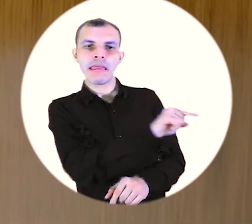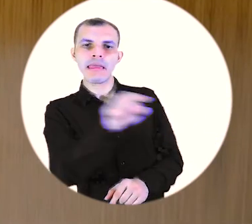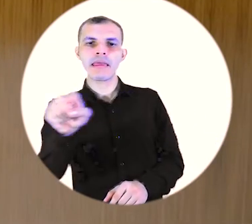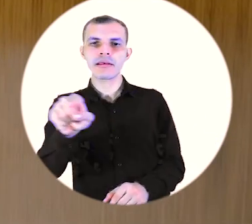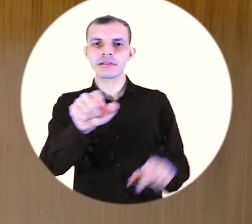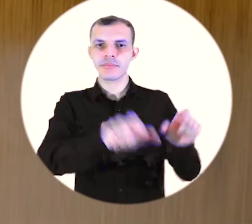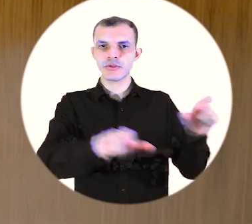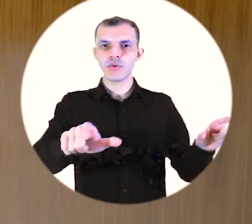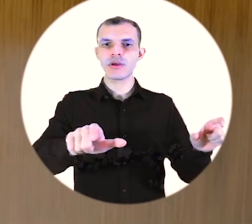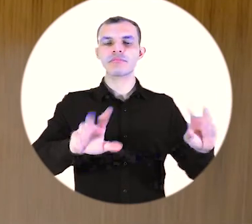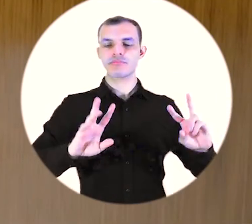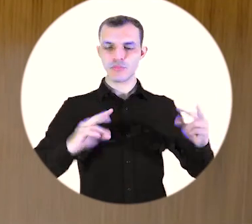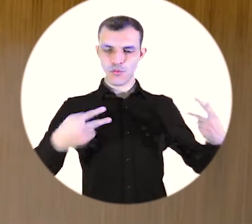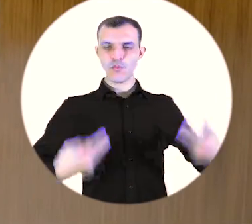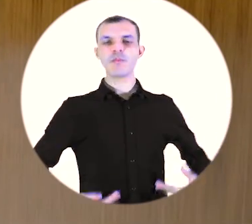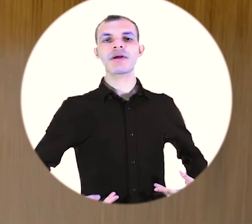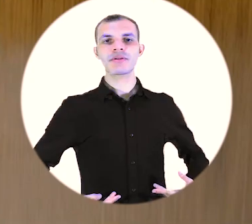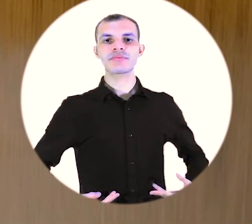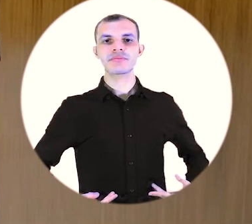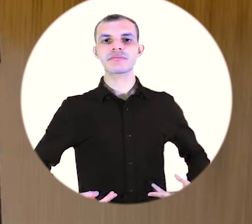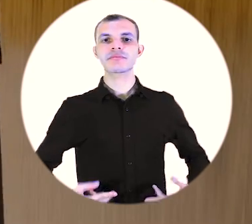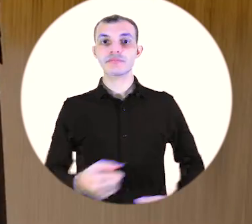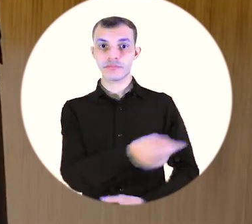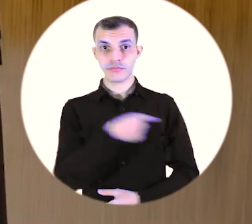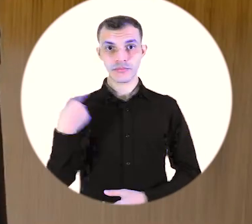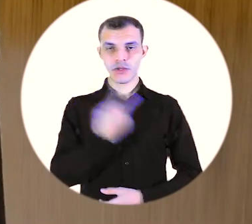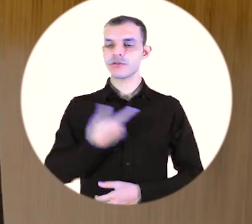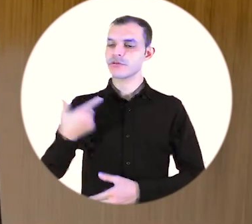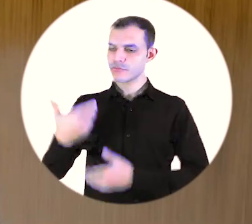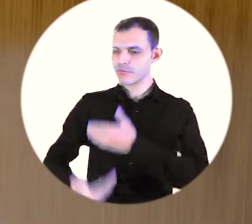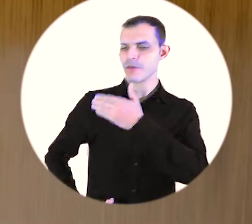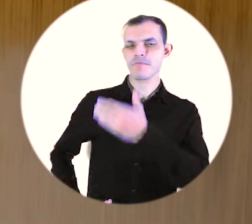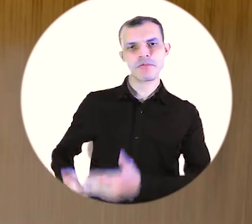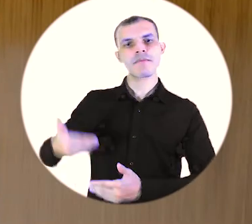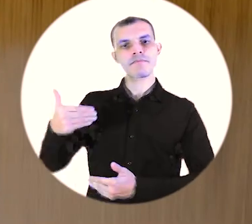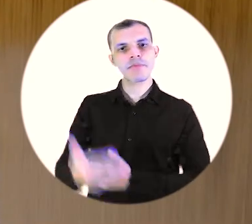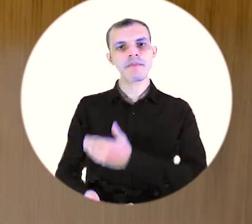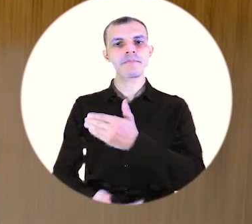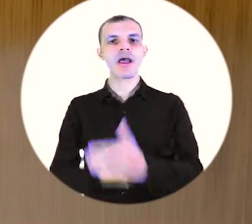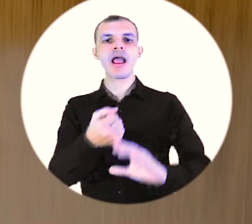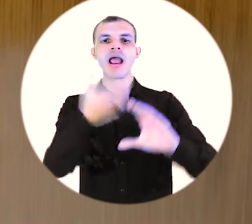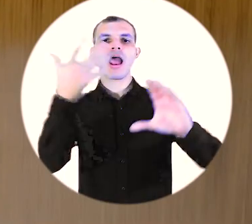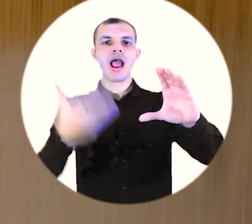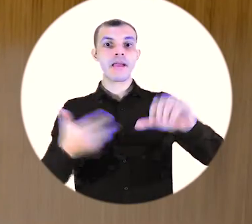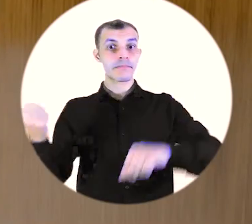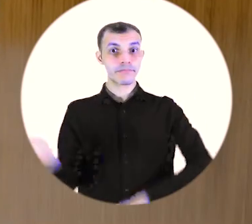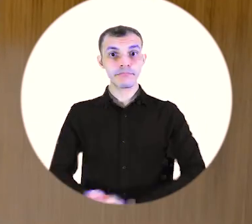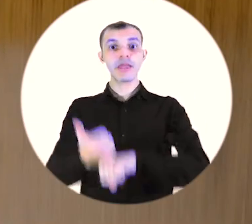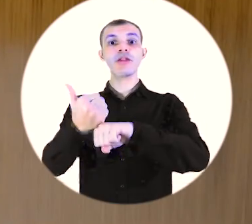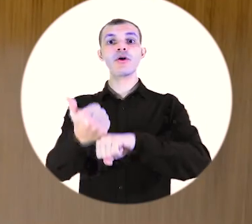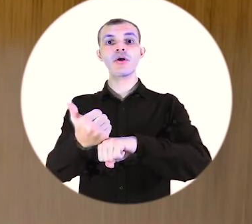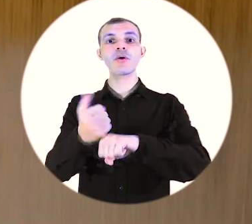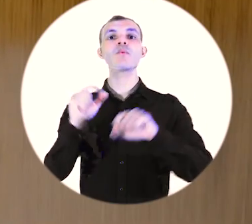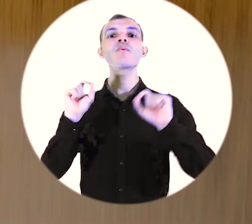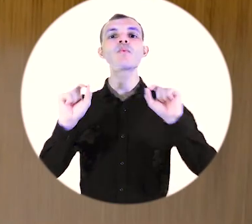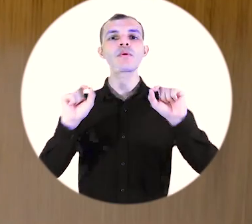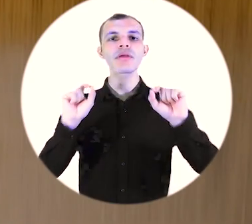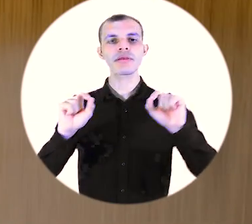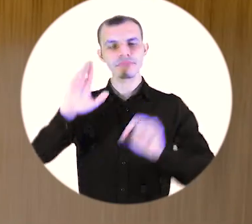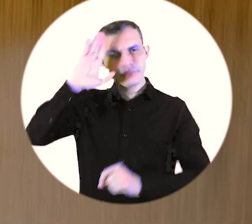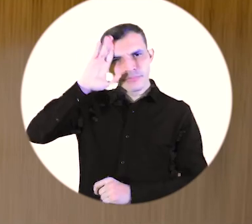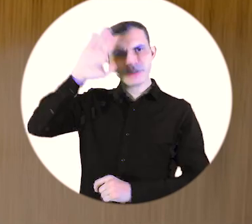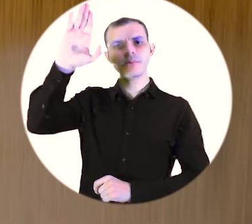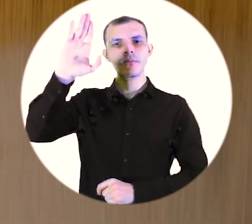seres humanos. O nosso espírito avança em direção a um futuro no qual a nossa melhor qualidade será, acima de